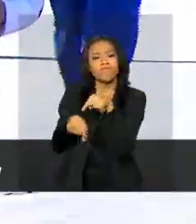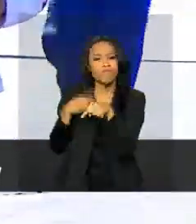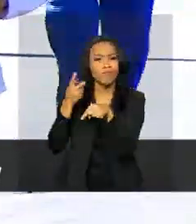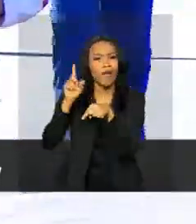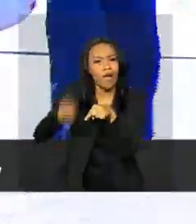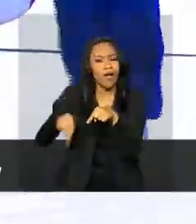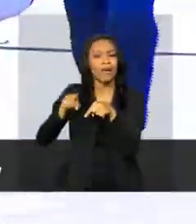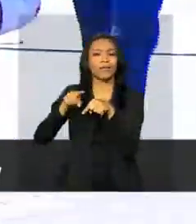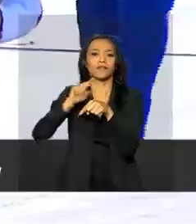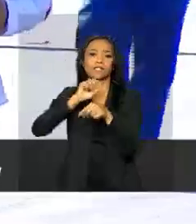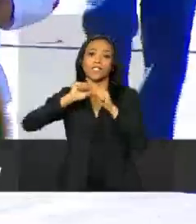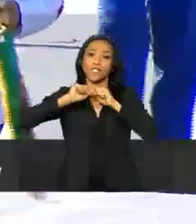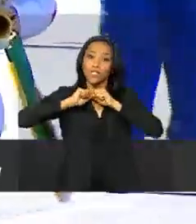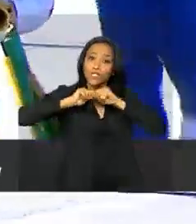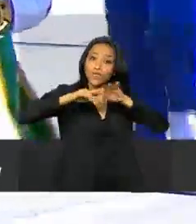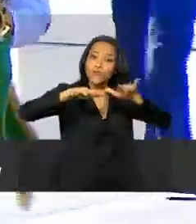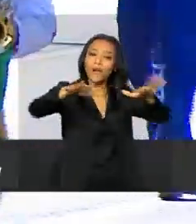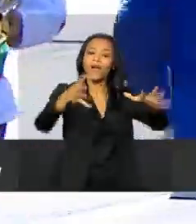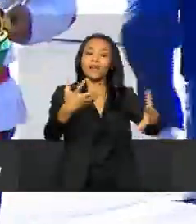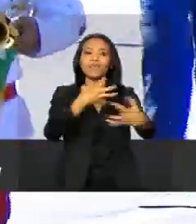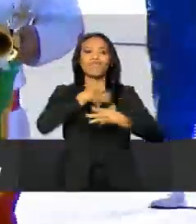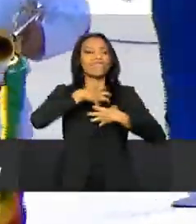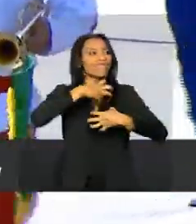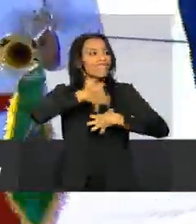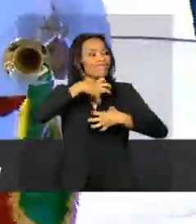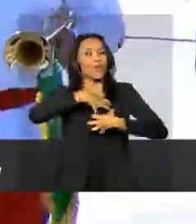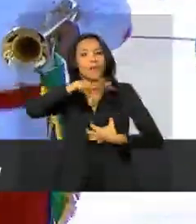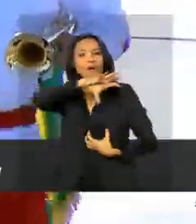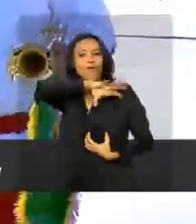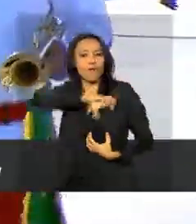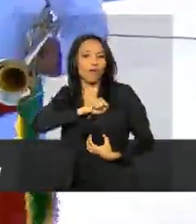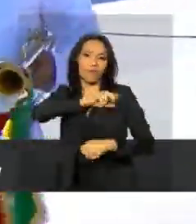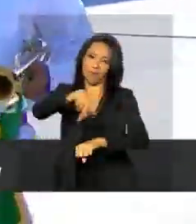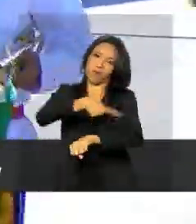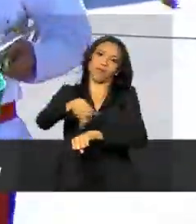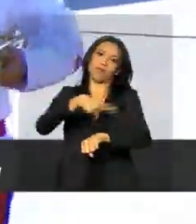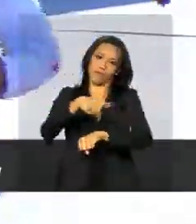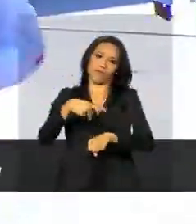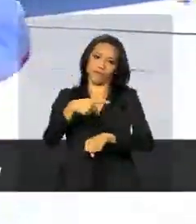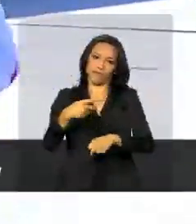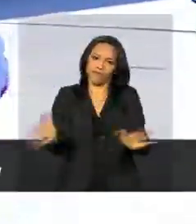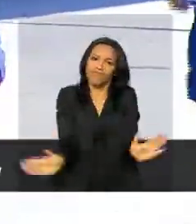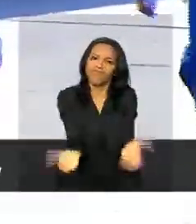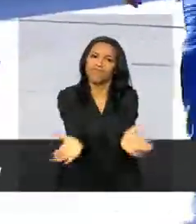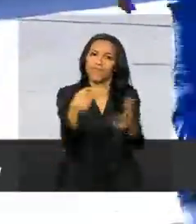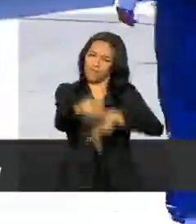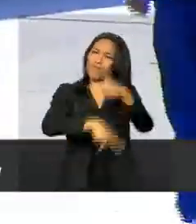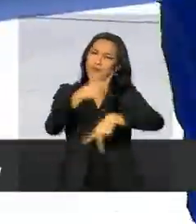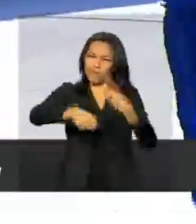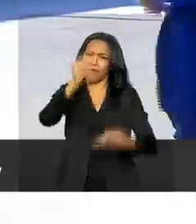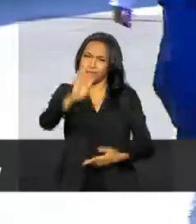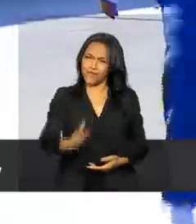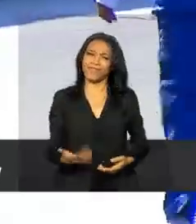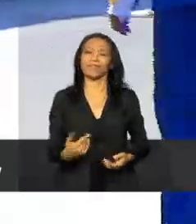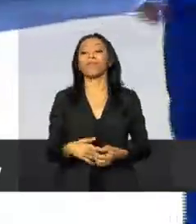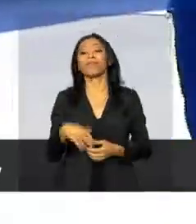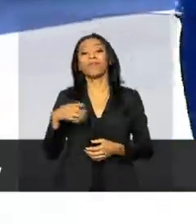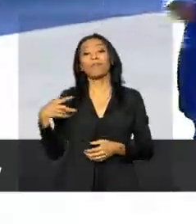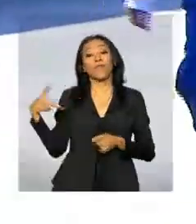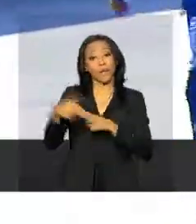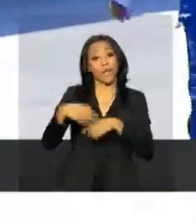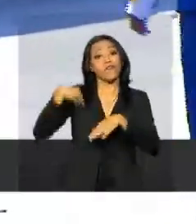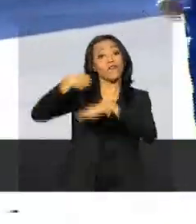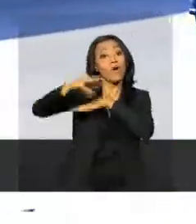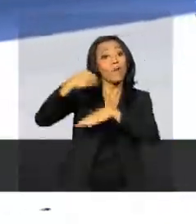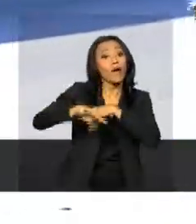e divulgar, né, o calor patriótico do povo brasileiro. Tá certo. Eu aproveito até para informar aqui quem assiste a nossa